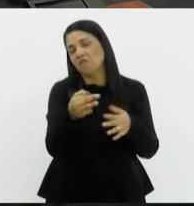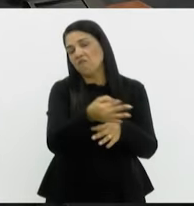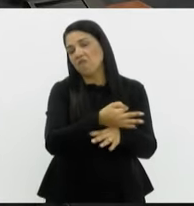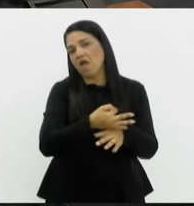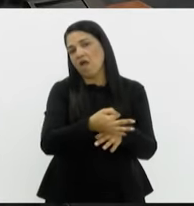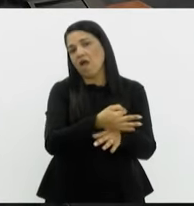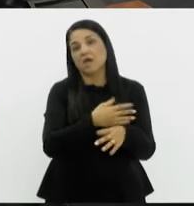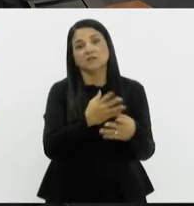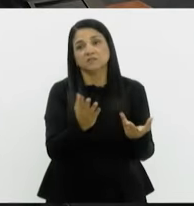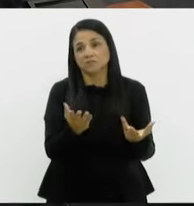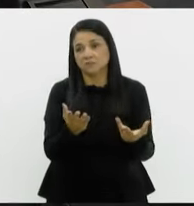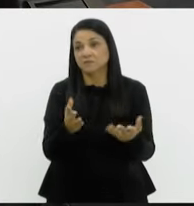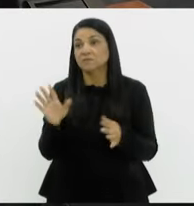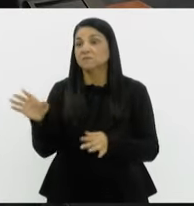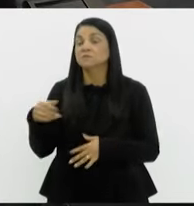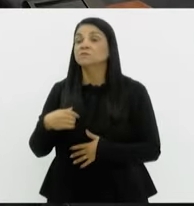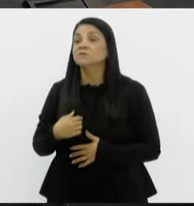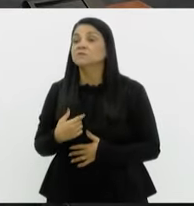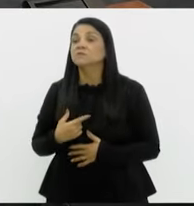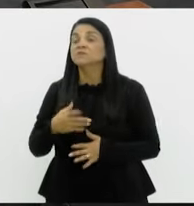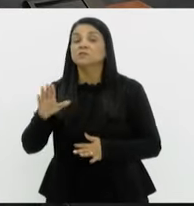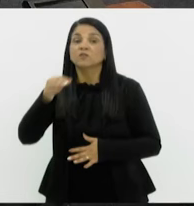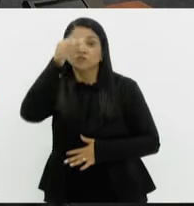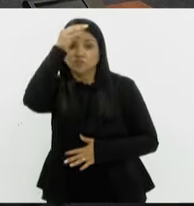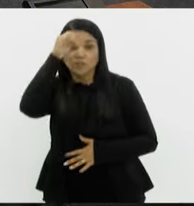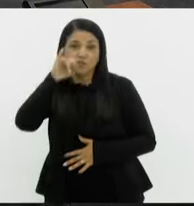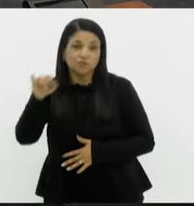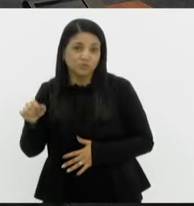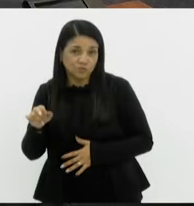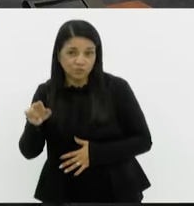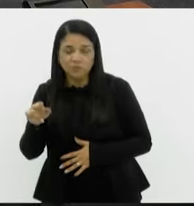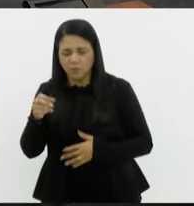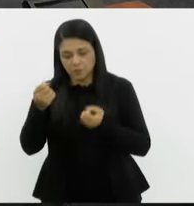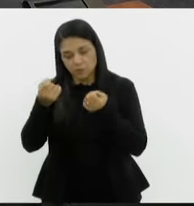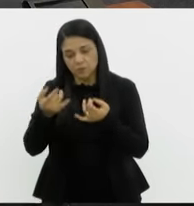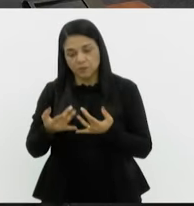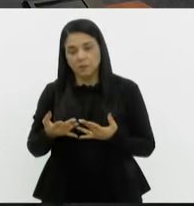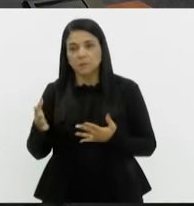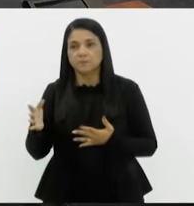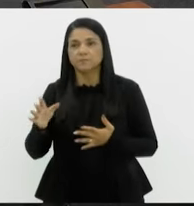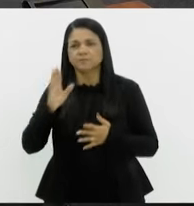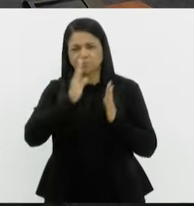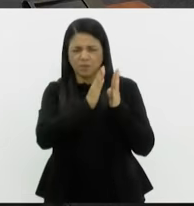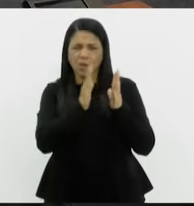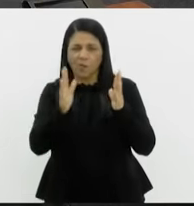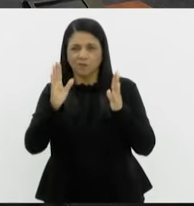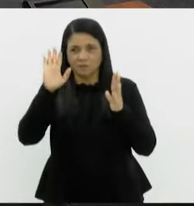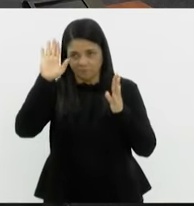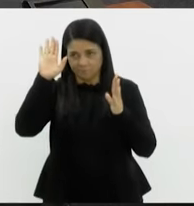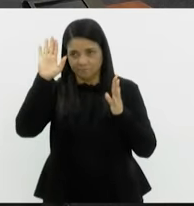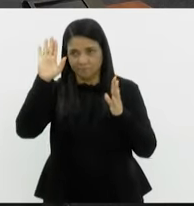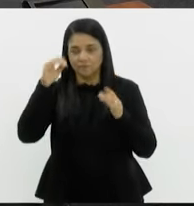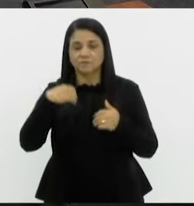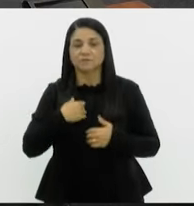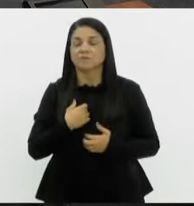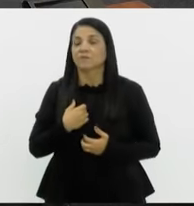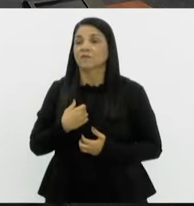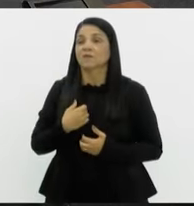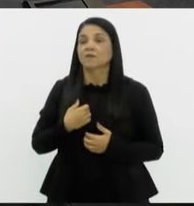nobre deputada Tia Ju, pode falar, nobre deputada Tia Ju. Muito obrigado, pela